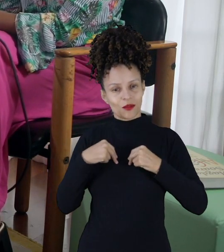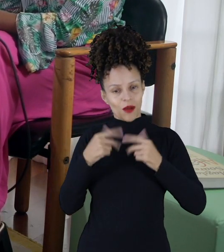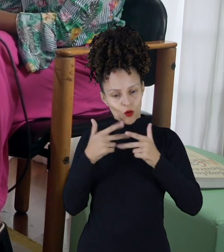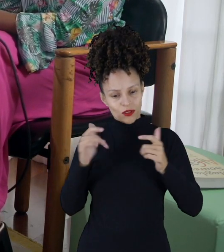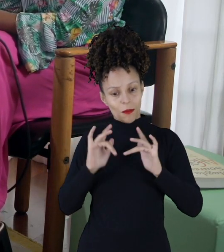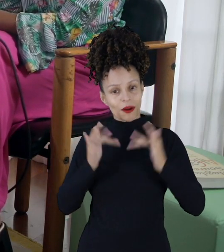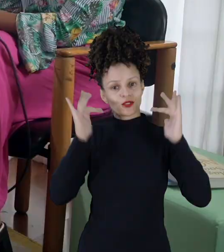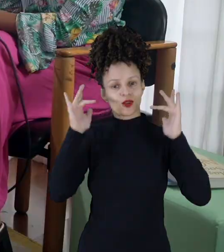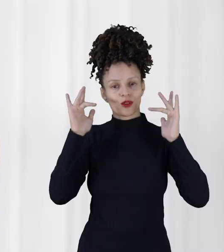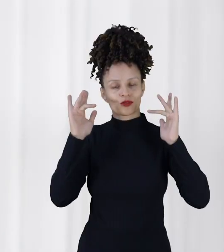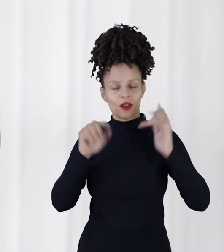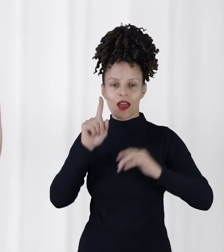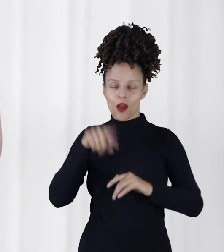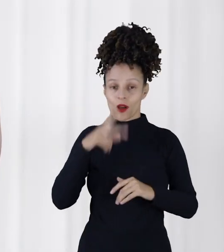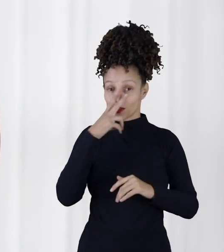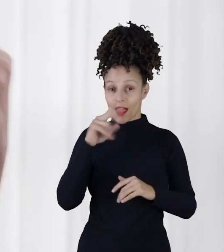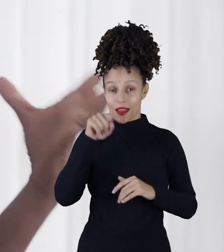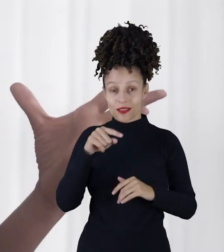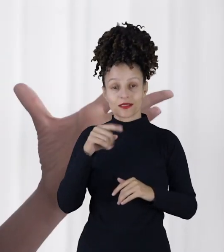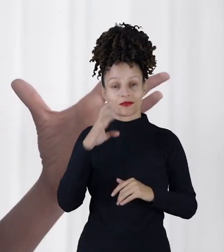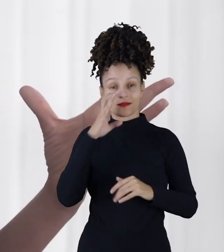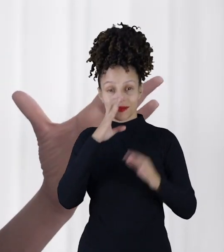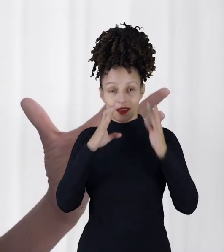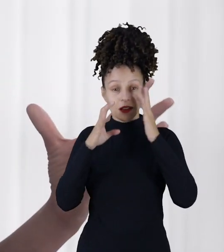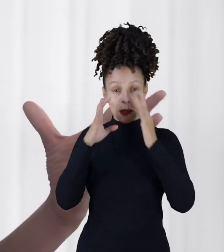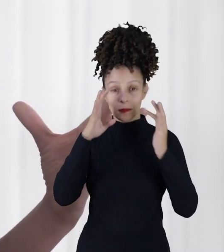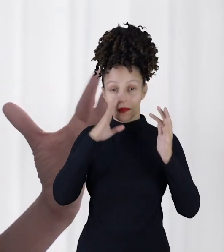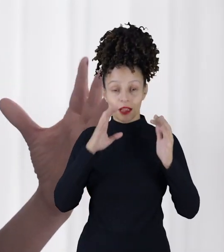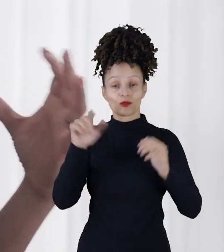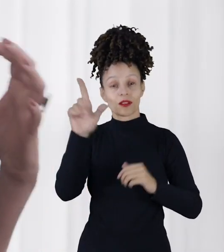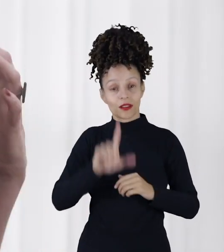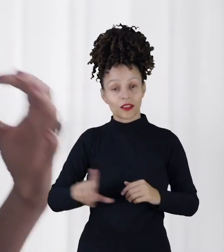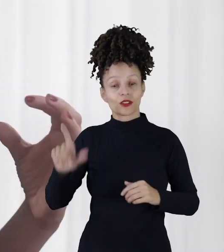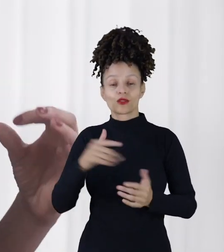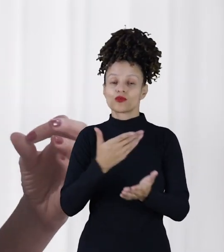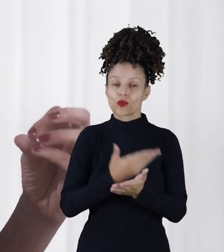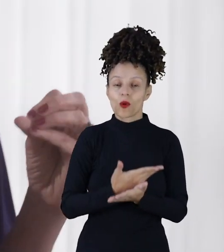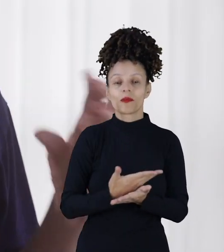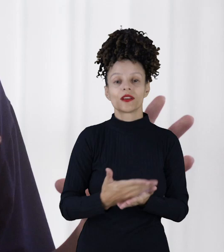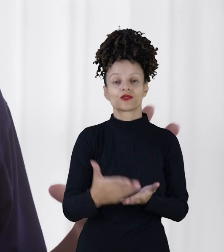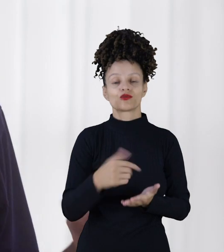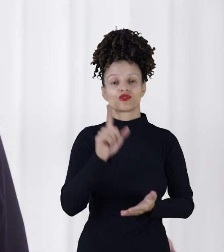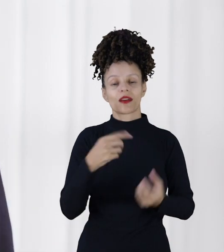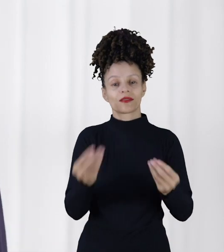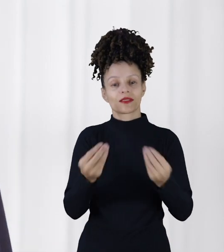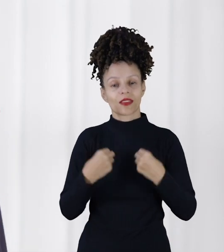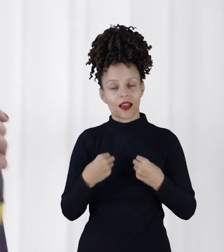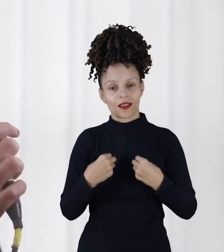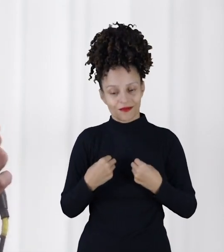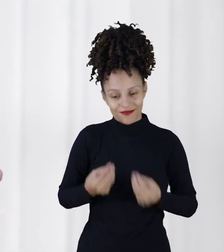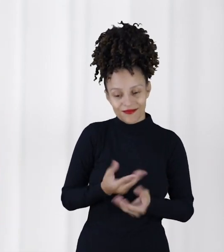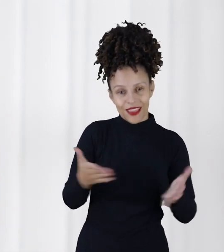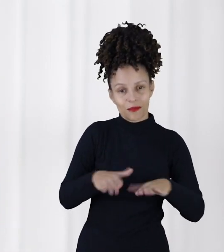ela está recebendo algo precioso. E eu acho que é esse o encantamento, né? Que a literatura já desde o comecinho